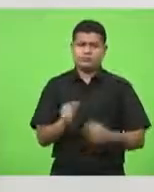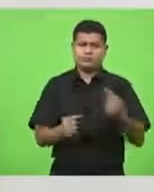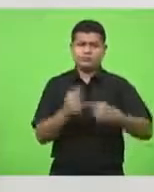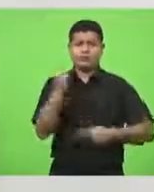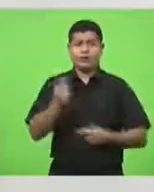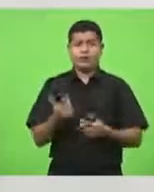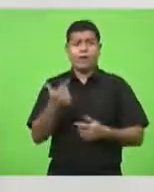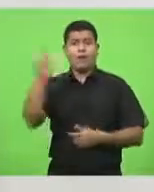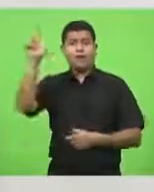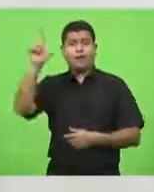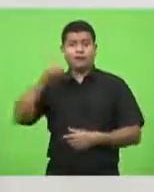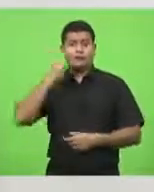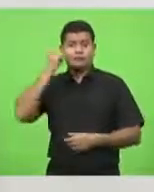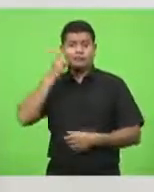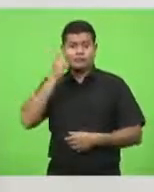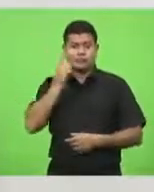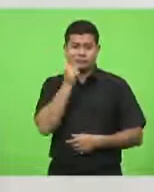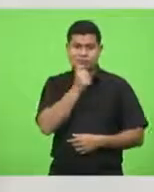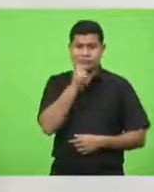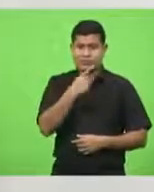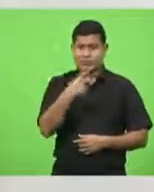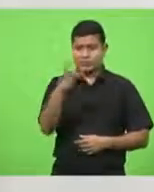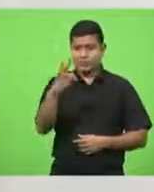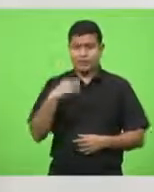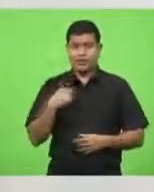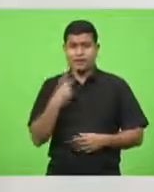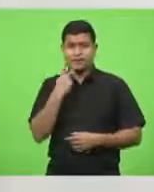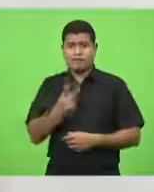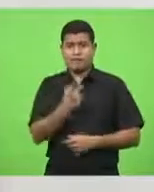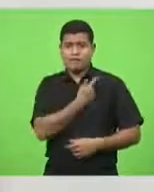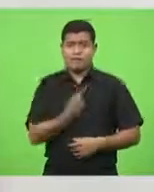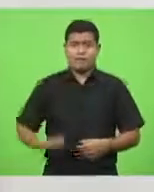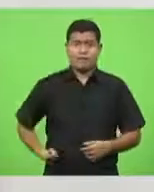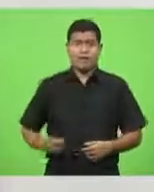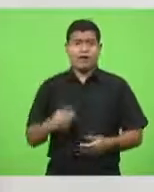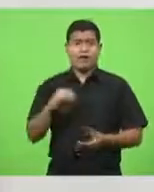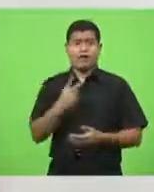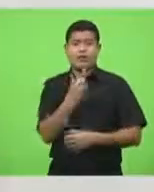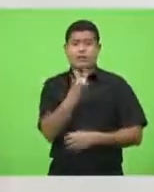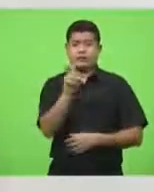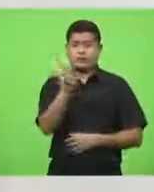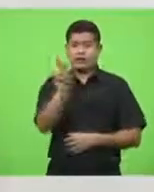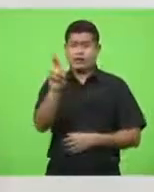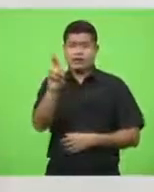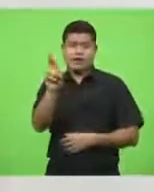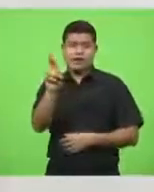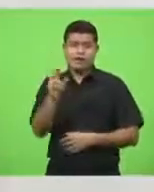PT, dizendo que o governo não dando auxílio de